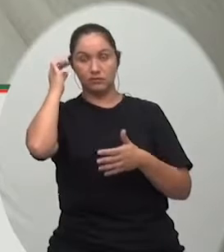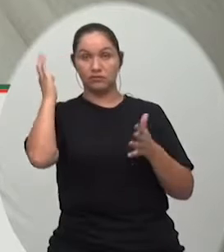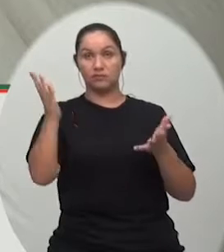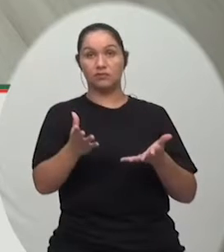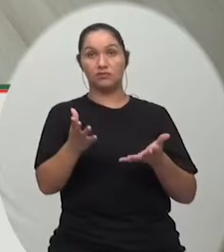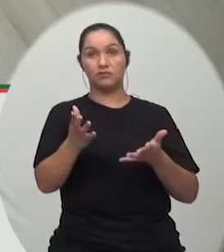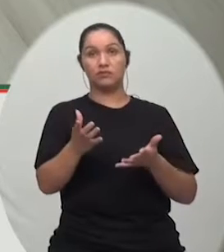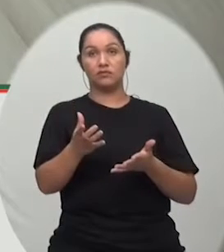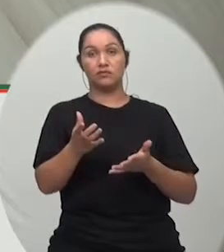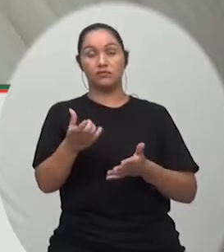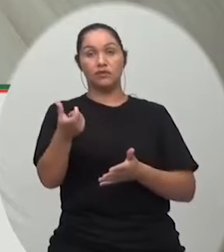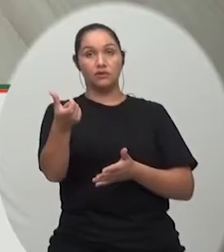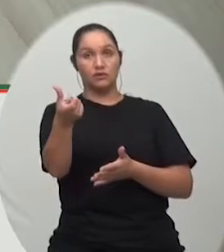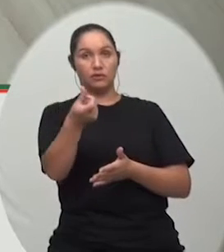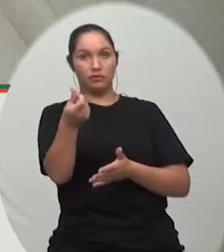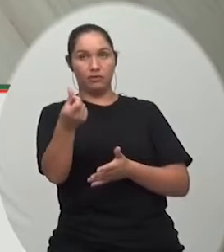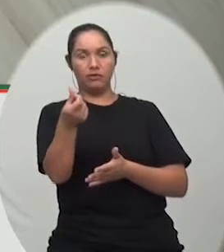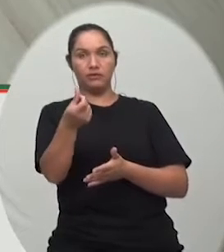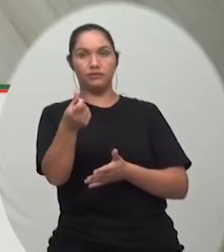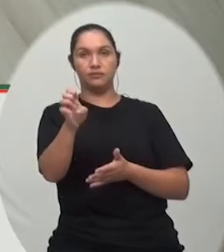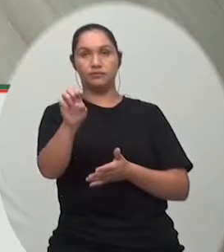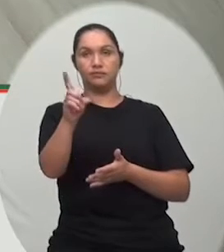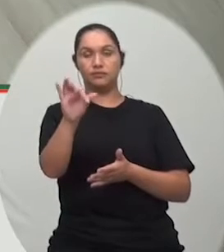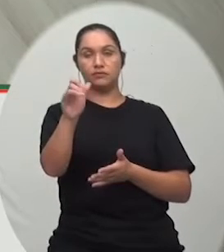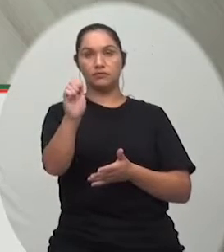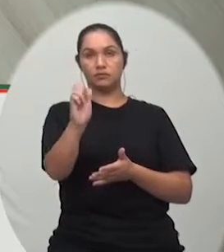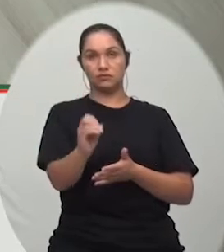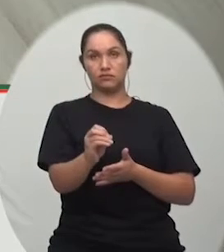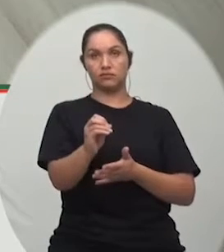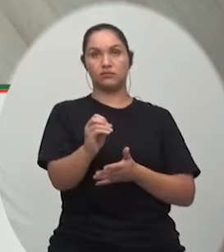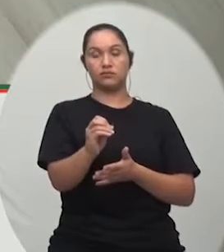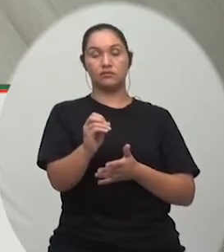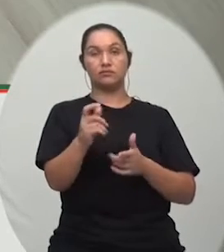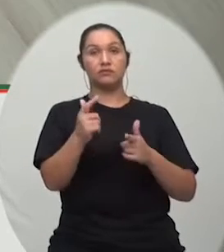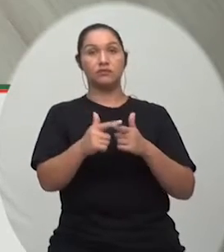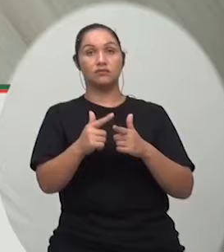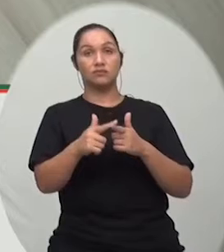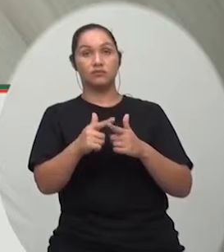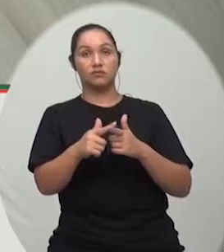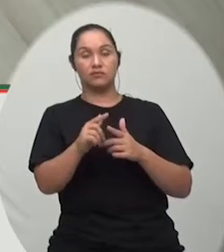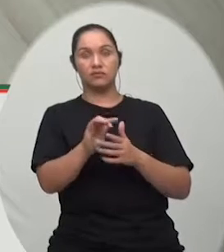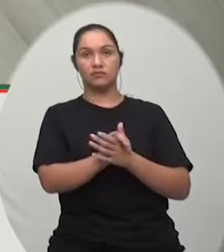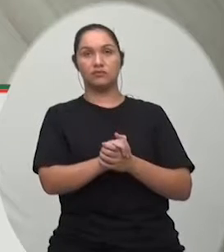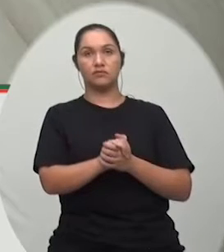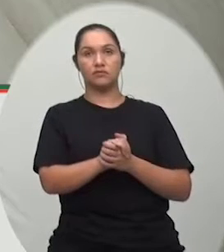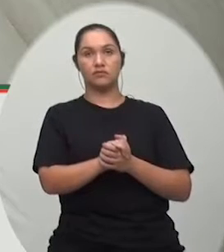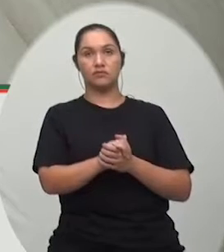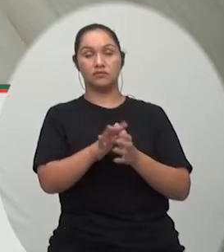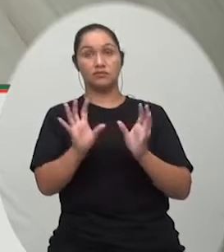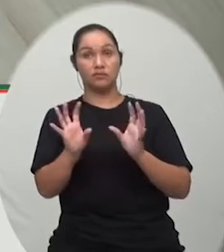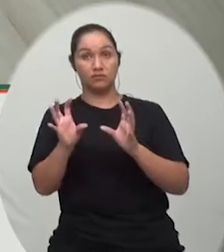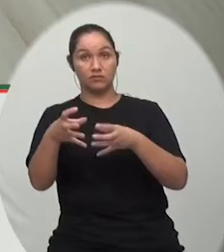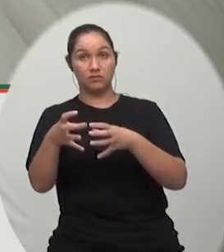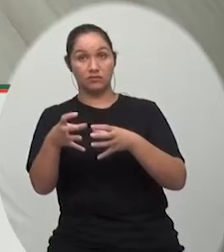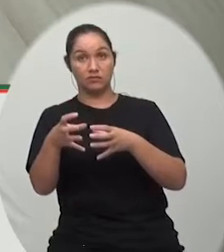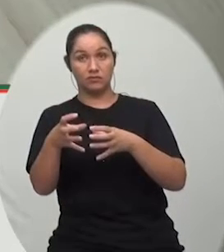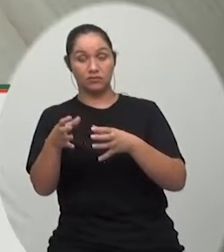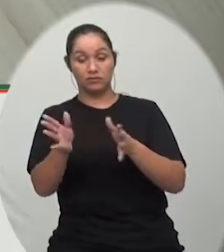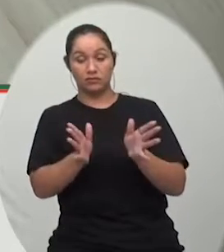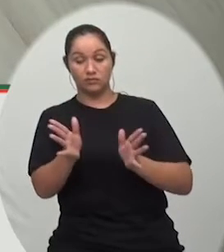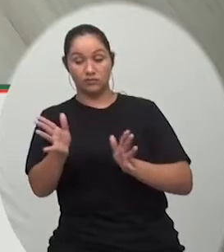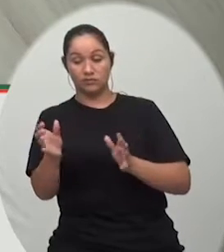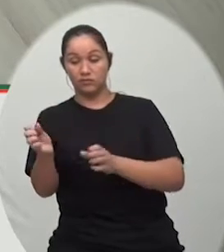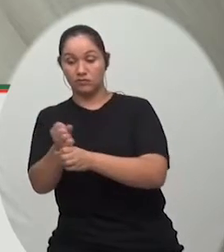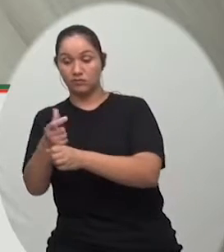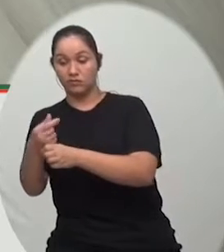esteira dos dedicados trabalhos da Comissão Especial para a Elaboração do selo OAB Recomenda Gestão